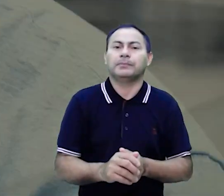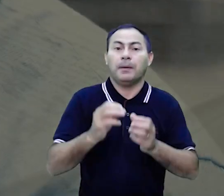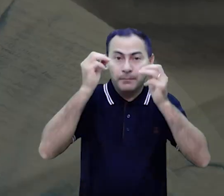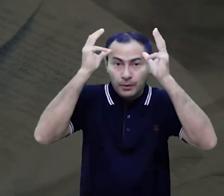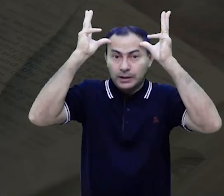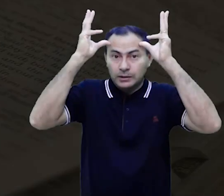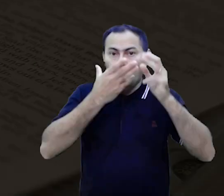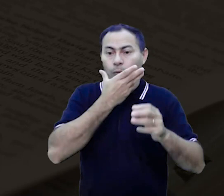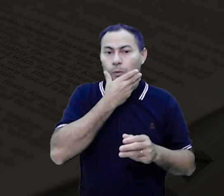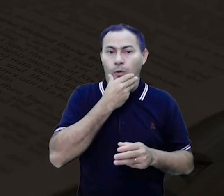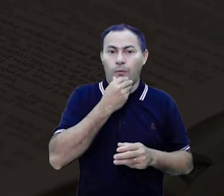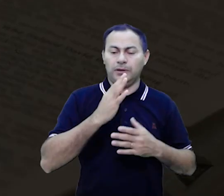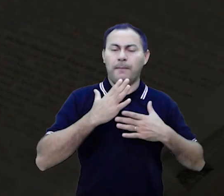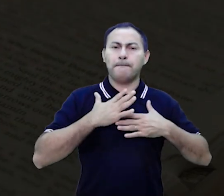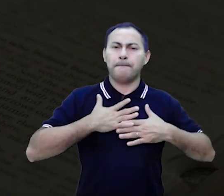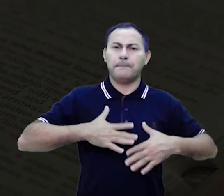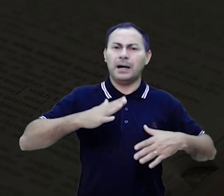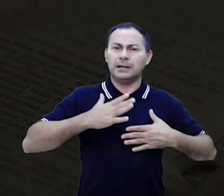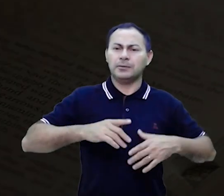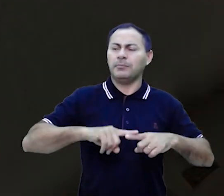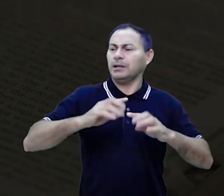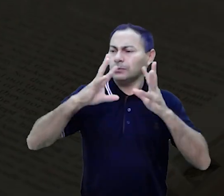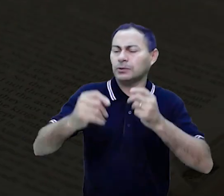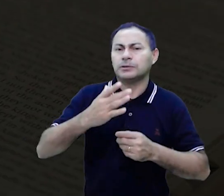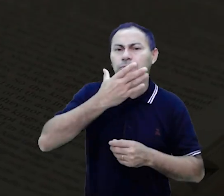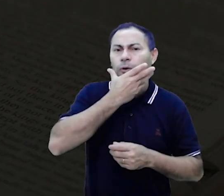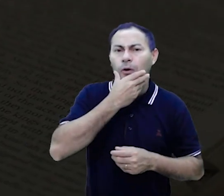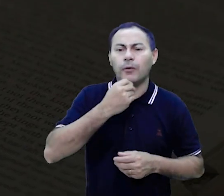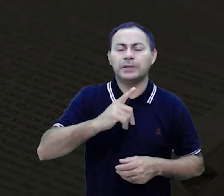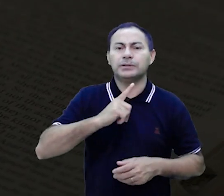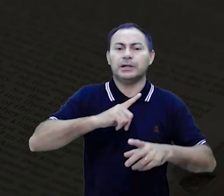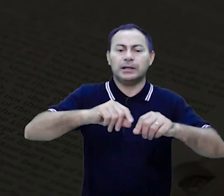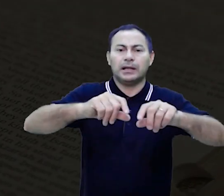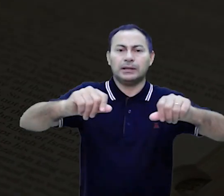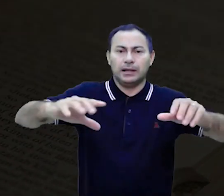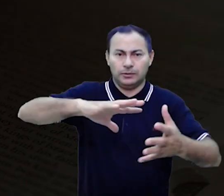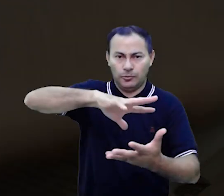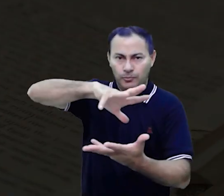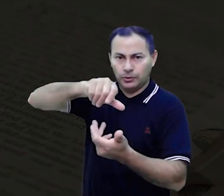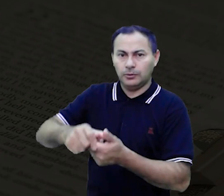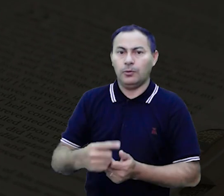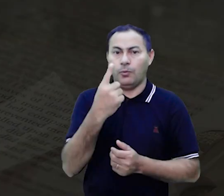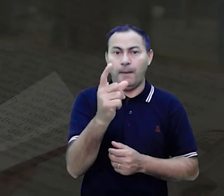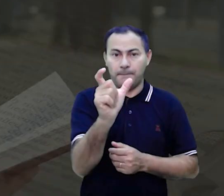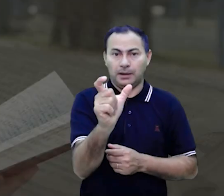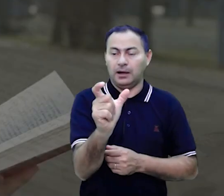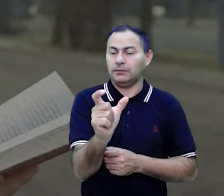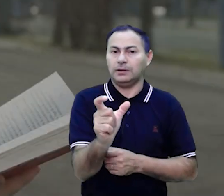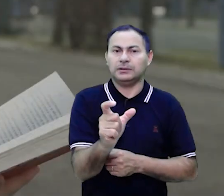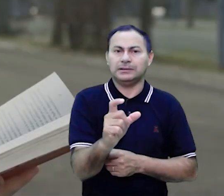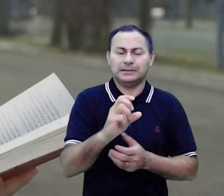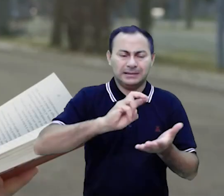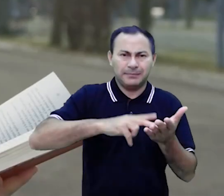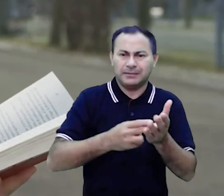palavras. Moisés era um homem muito manso, mais do que todos os homens que havia na terra. Uma das palavras